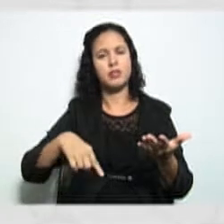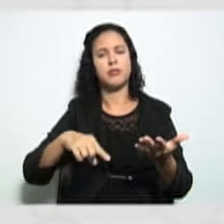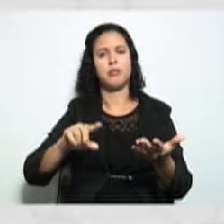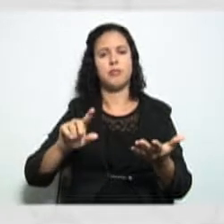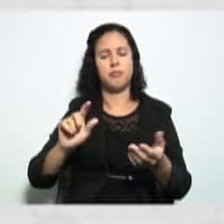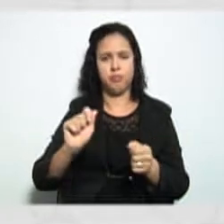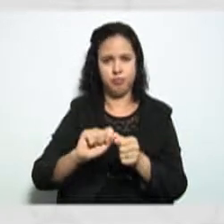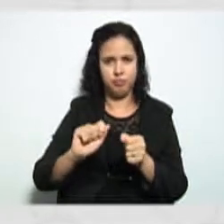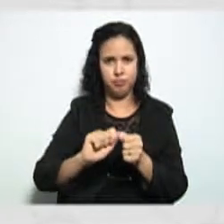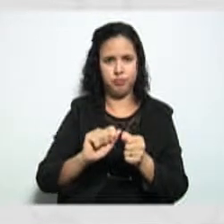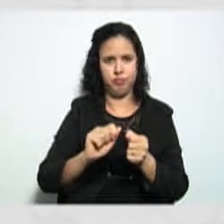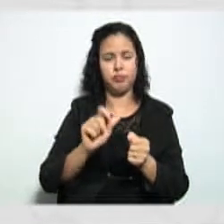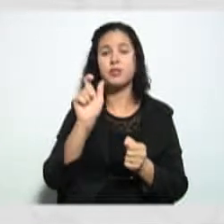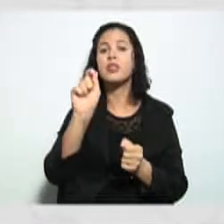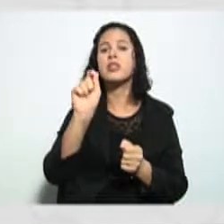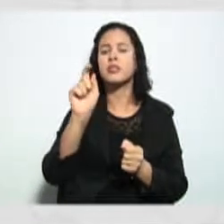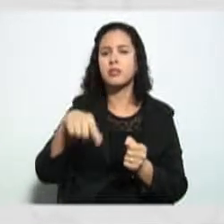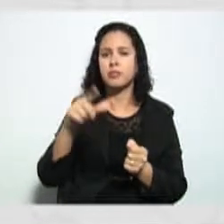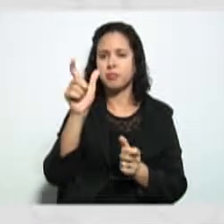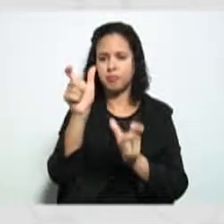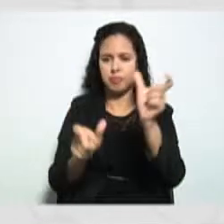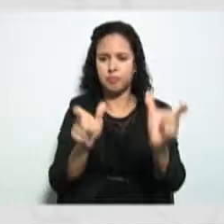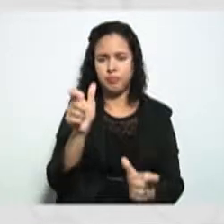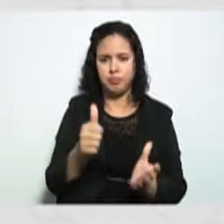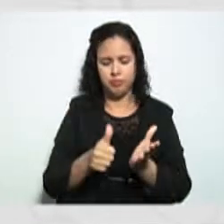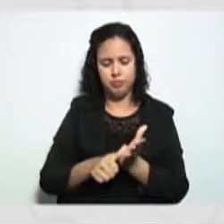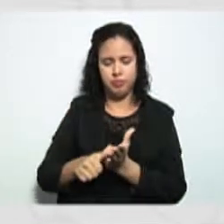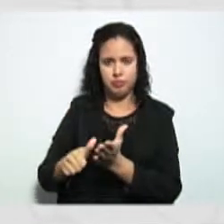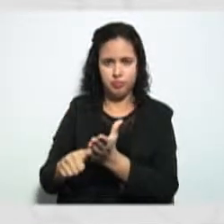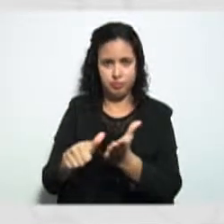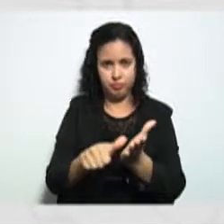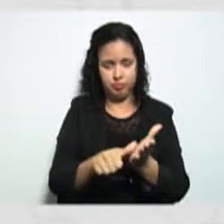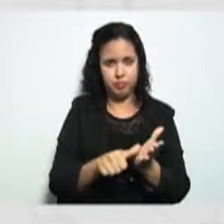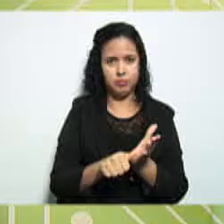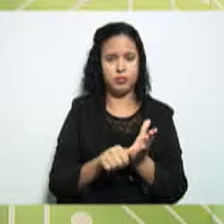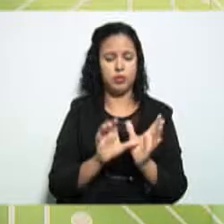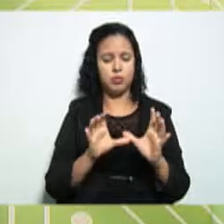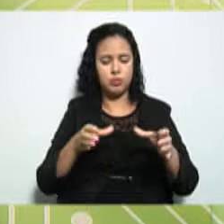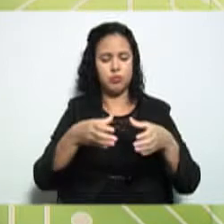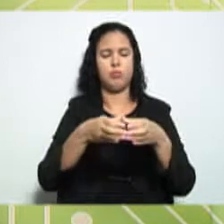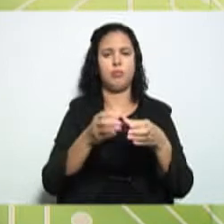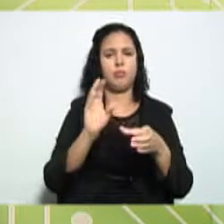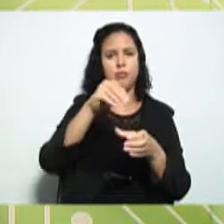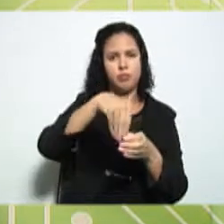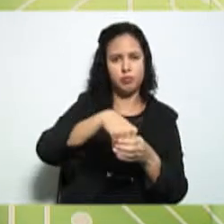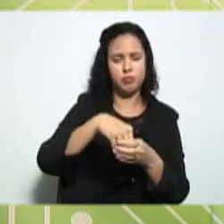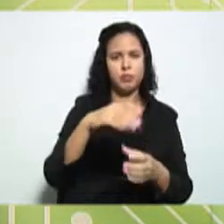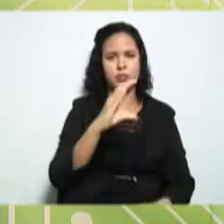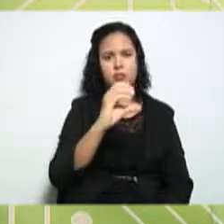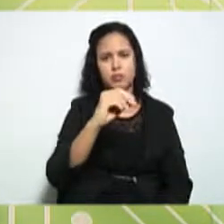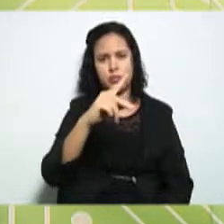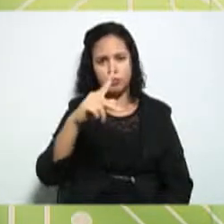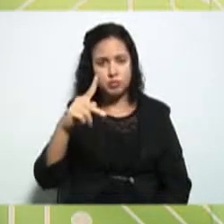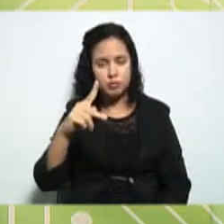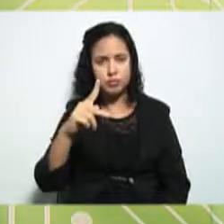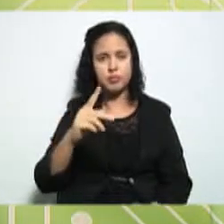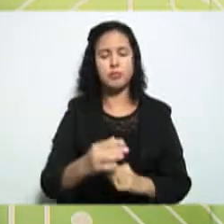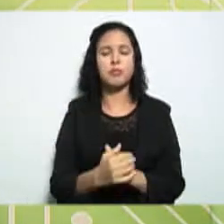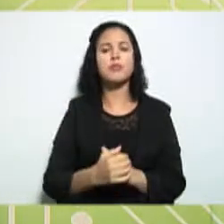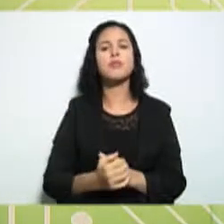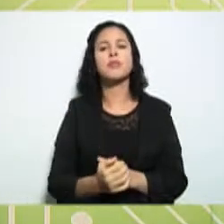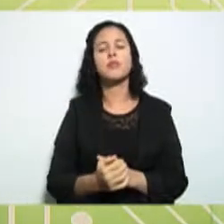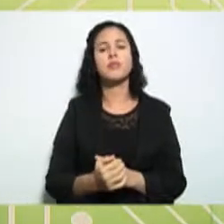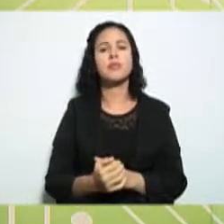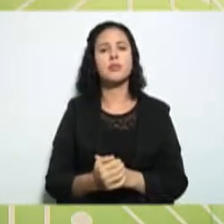pelos cooperados. Cooperados, vocês já sabem, né? São as pessoas que fazem parte da cooperativa, que constituem a cooperativa.